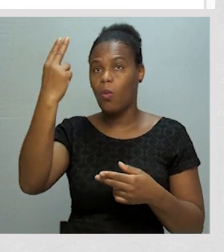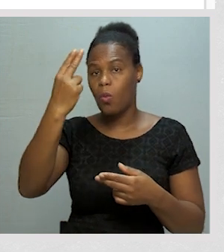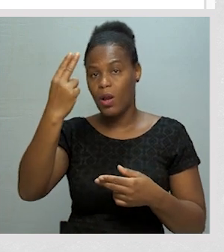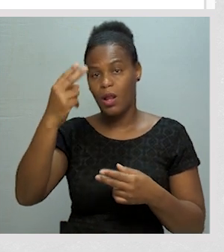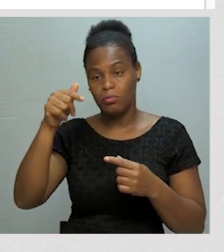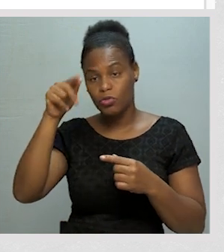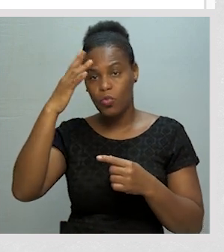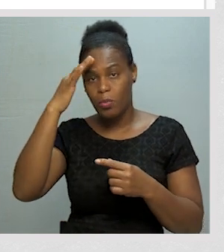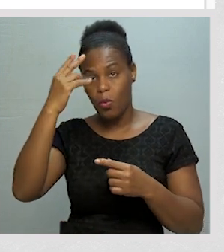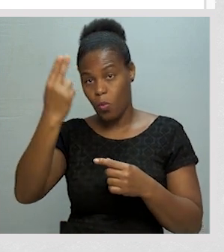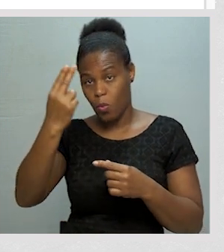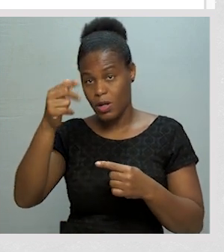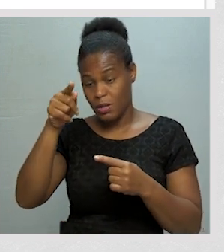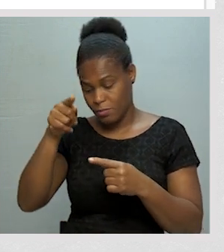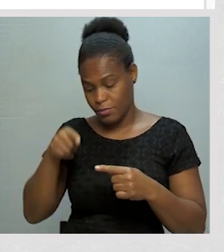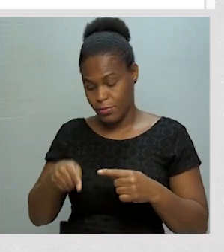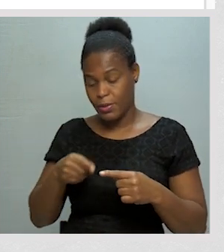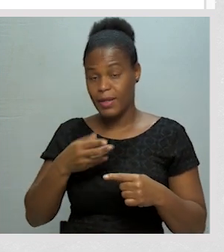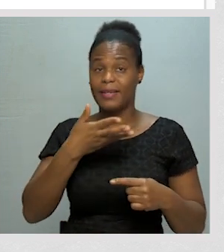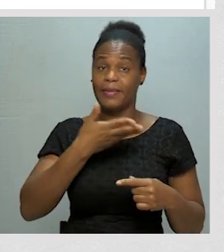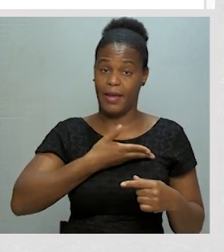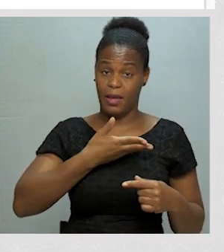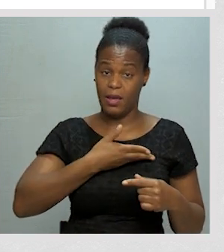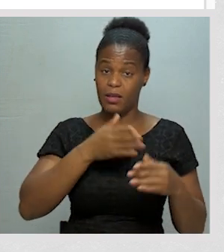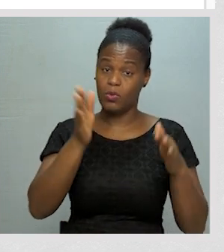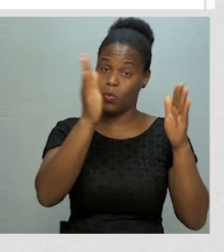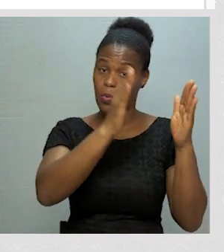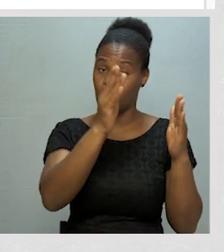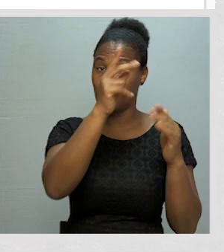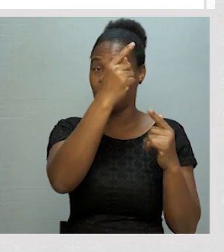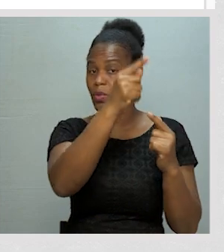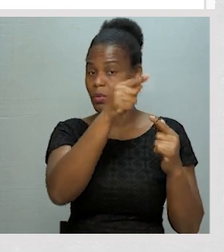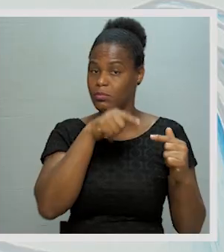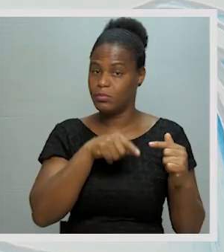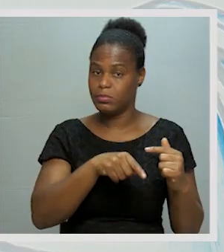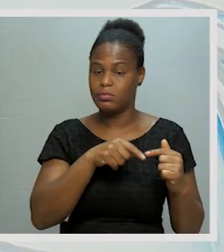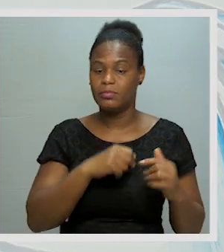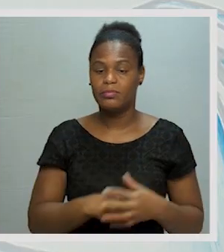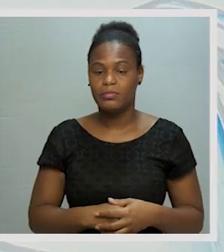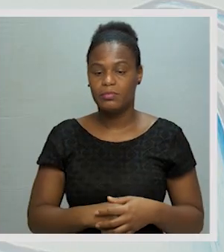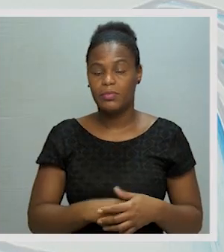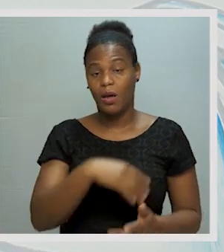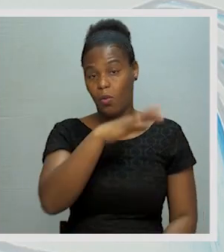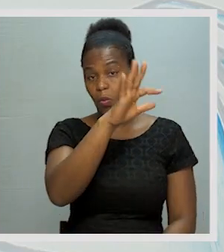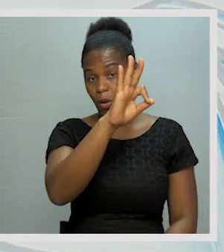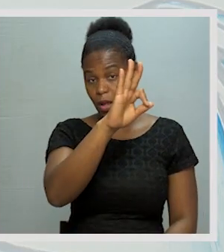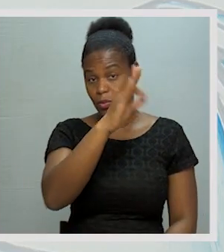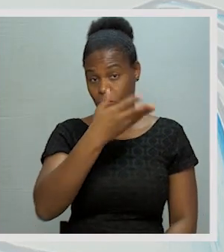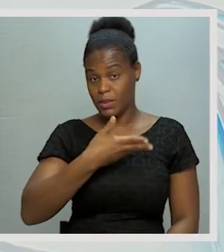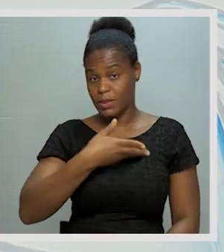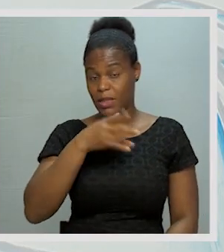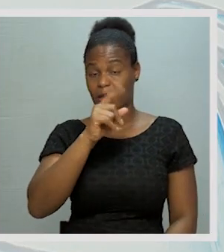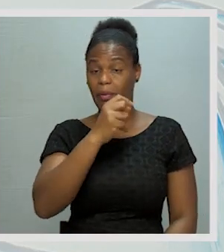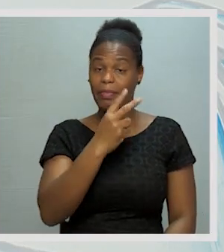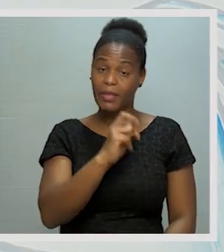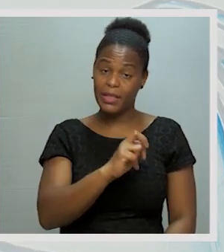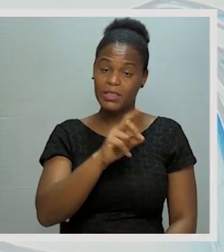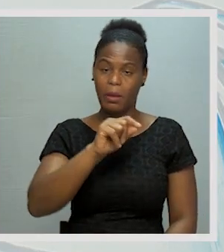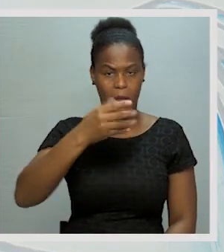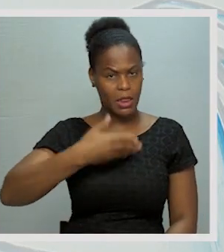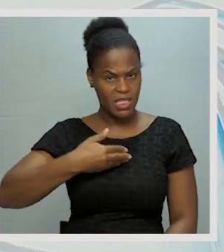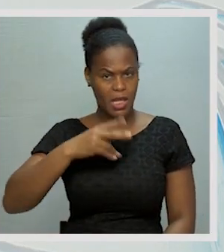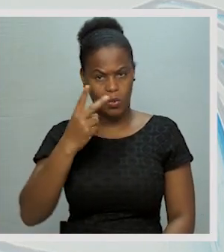o 6, como pertence à ordem das unidades, obviamente, tem que ficar na ordem das